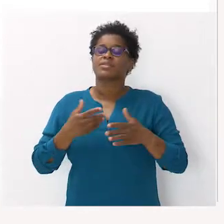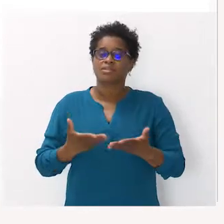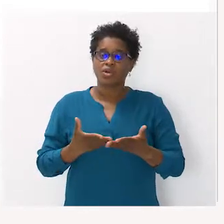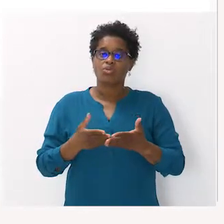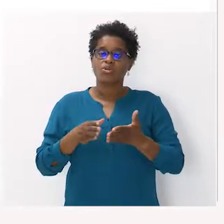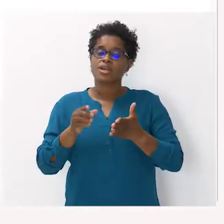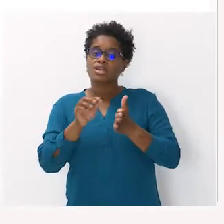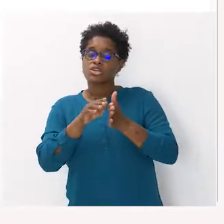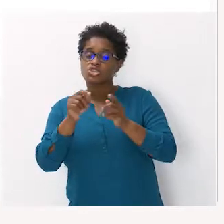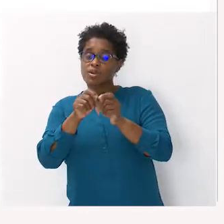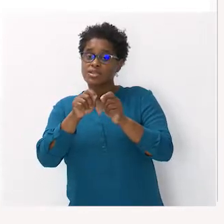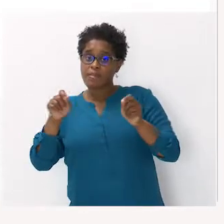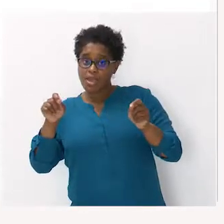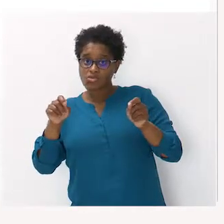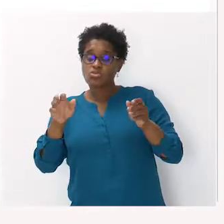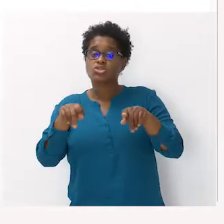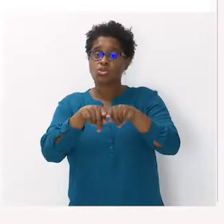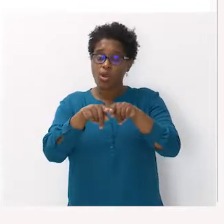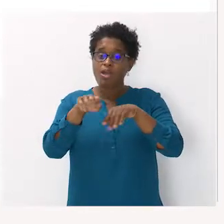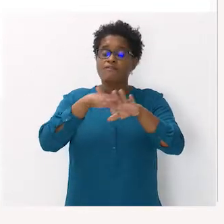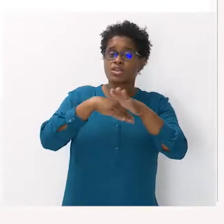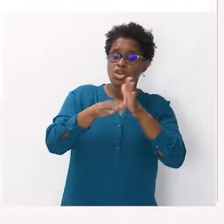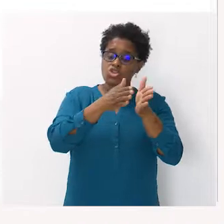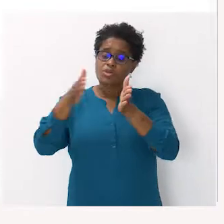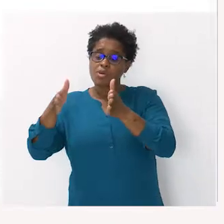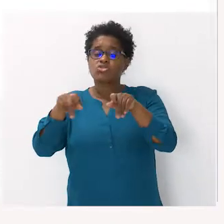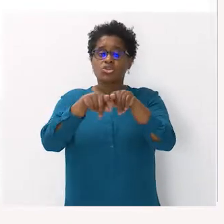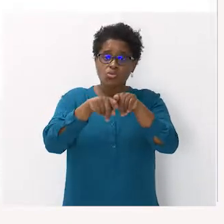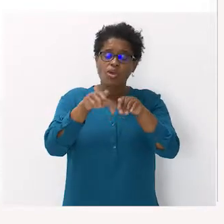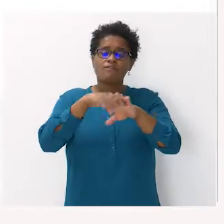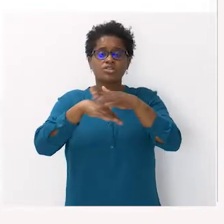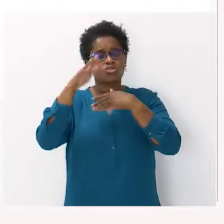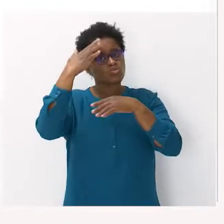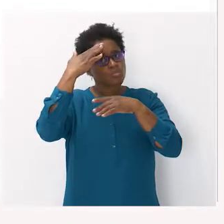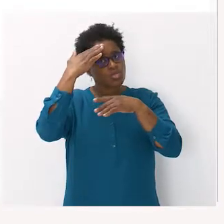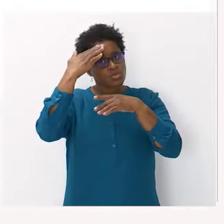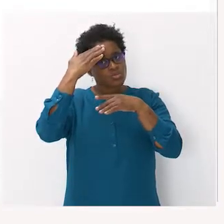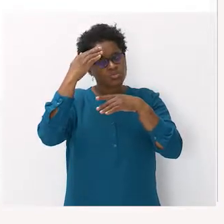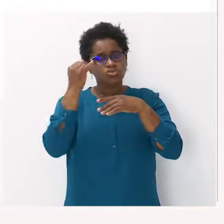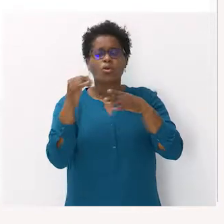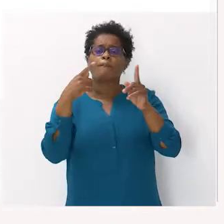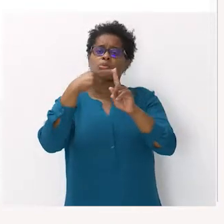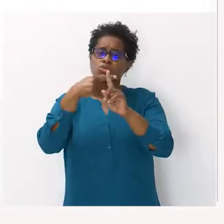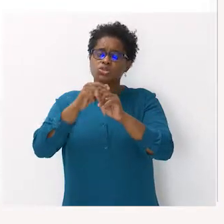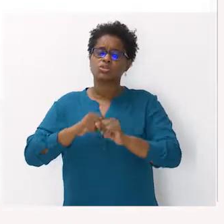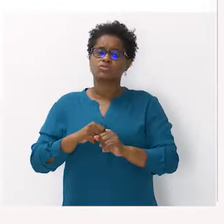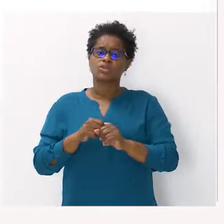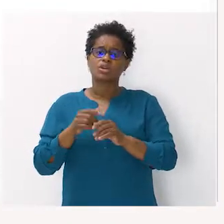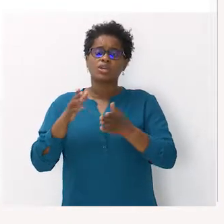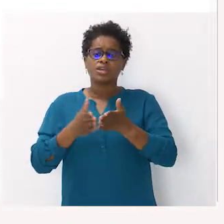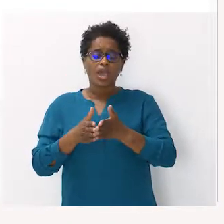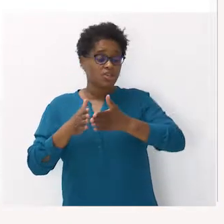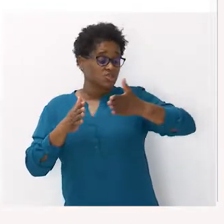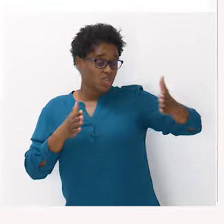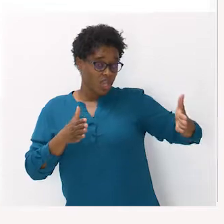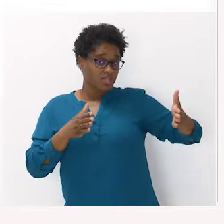em espaçamentos iguais, marcaremos os números inteiros positivos. E à esquerda do